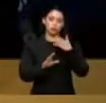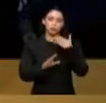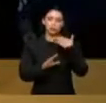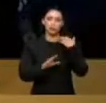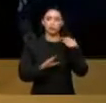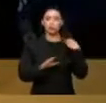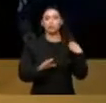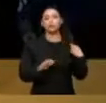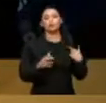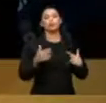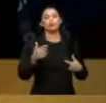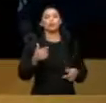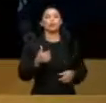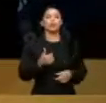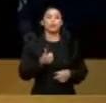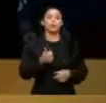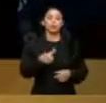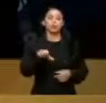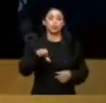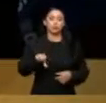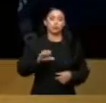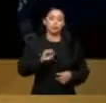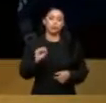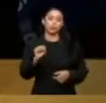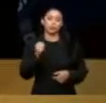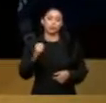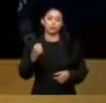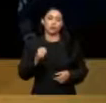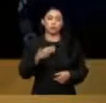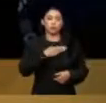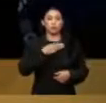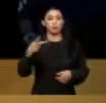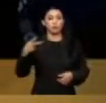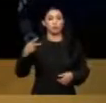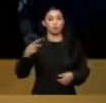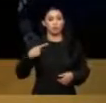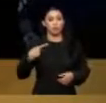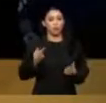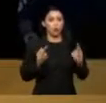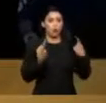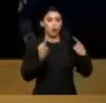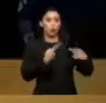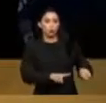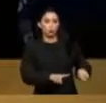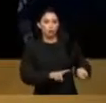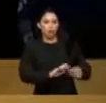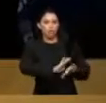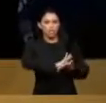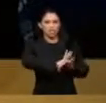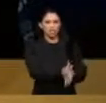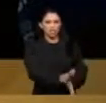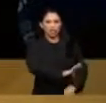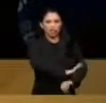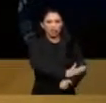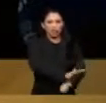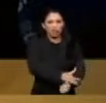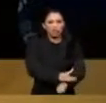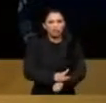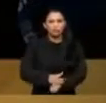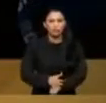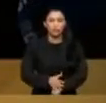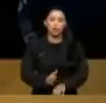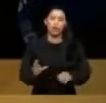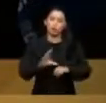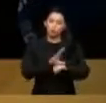de 88 e do Ministério Público Brasileiro com combate à discriminação racial. A Constituição estabelece como um